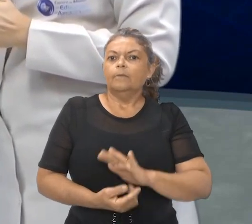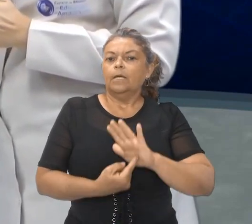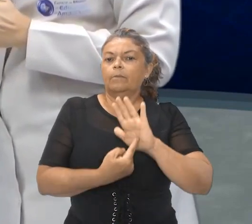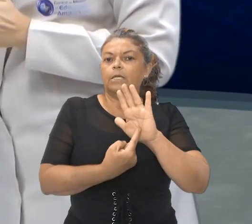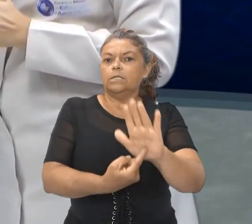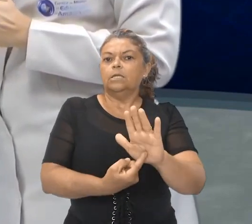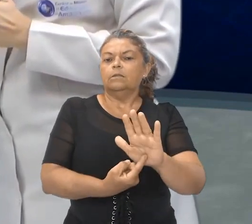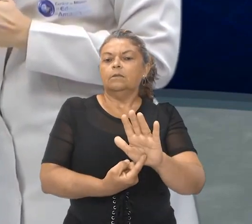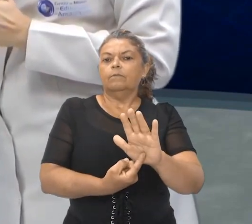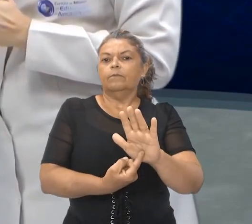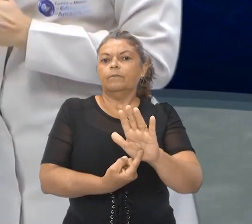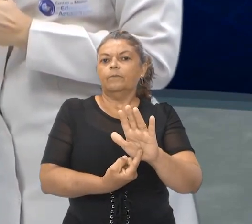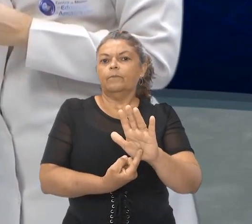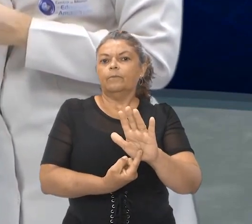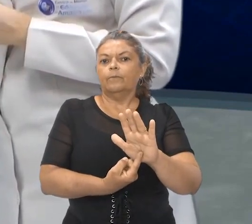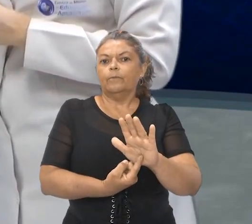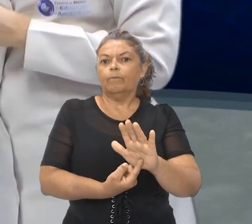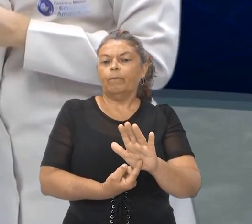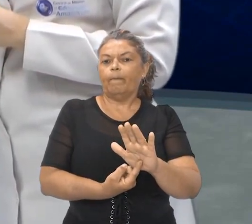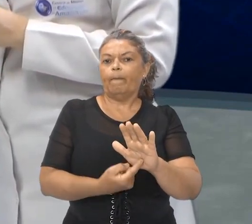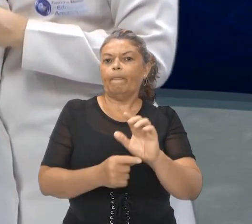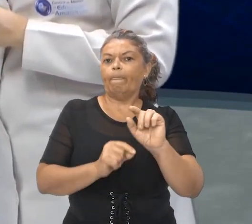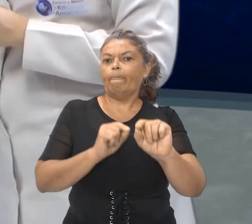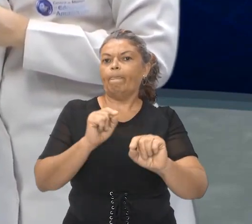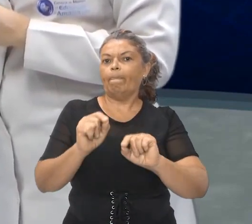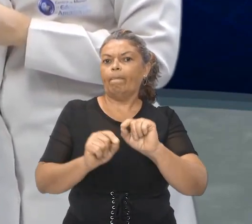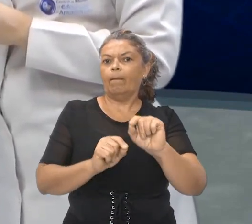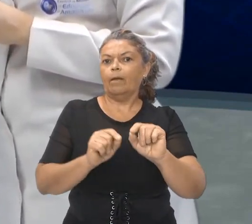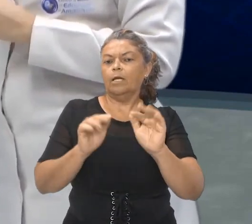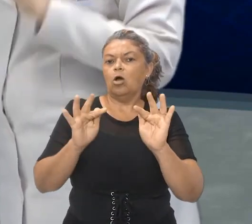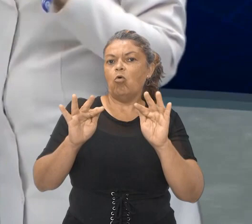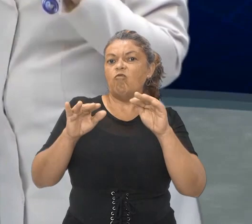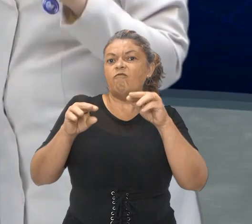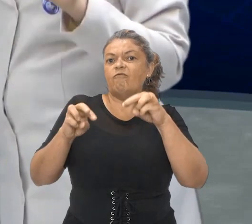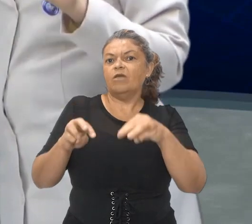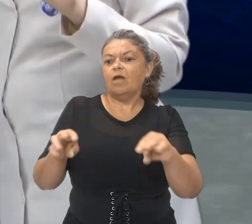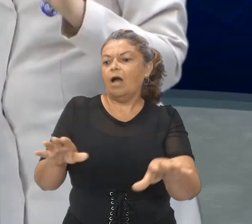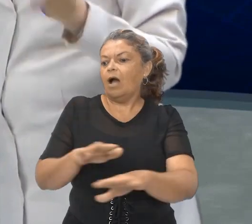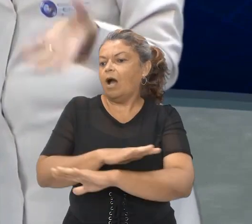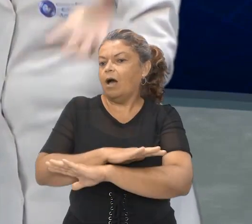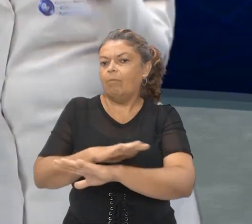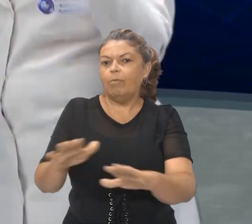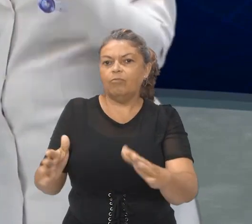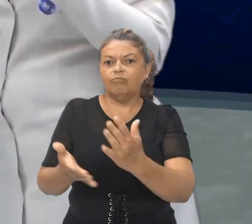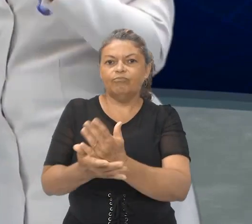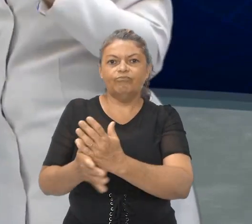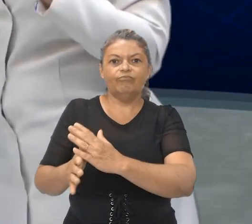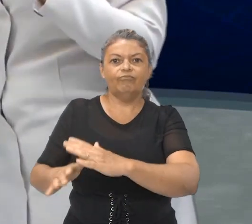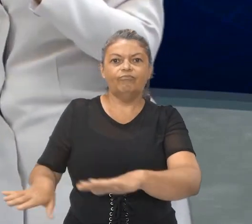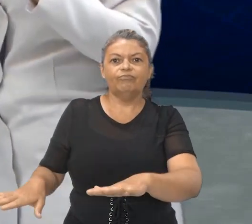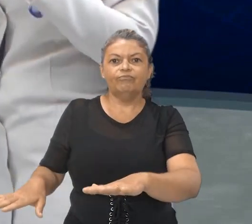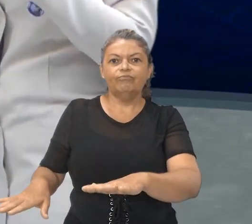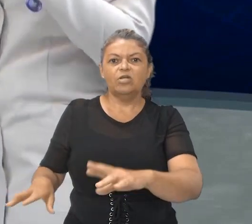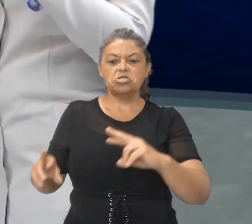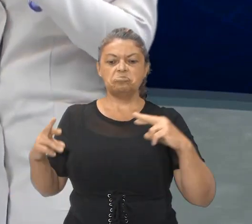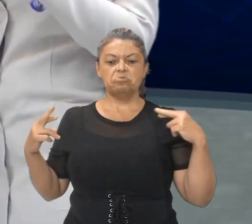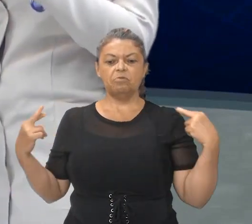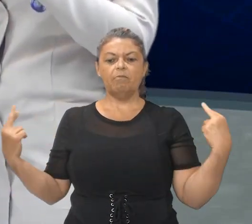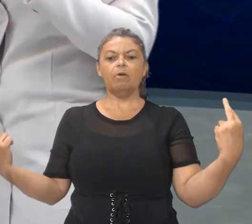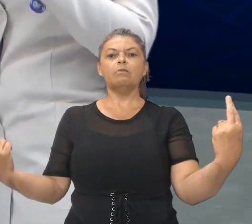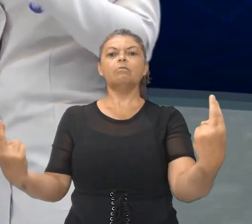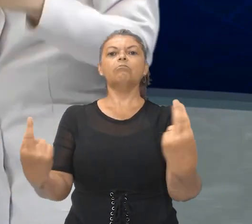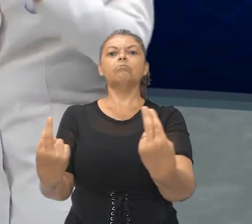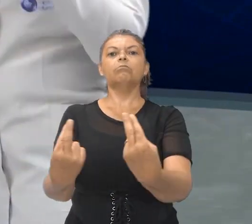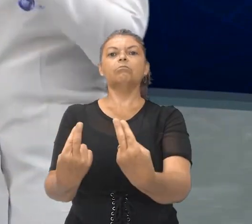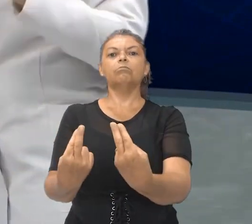é uma iconografia que mostra o fim do Império Romano. Vale ressaltá-lo, gente, que esse fim do Império Romano é o